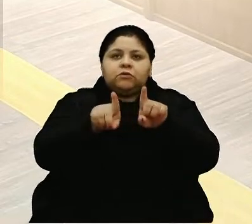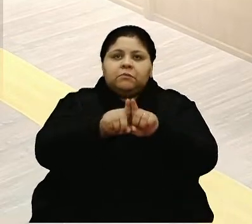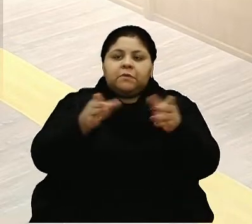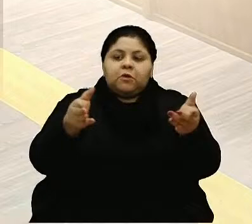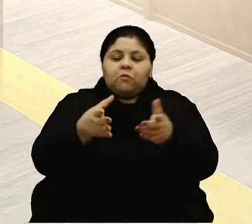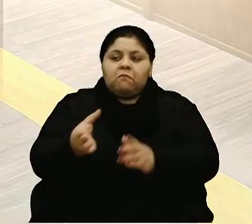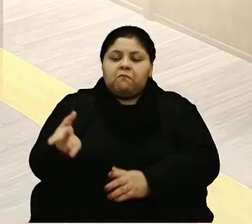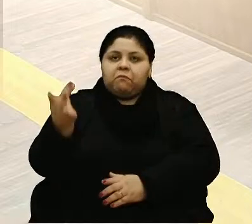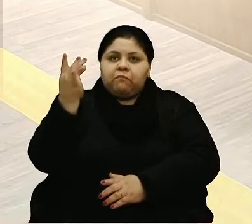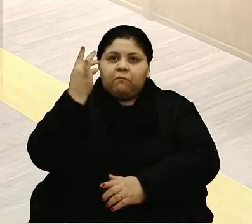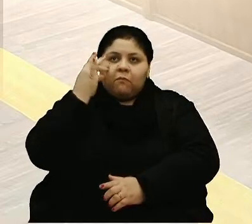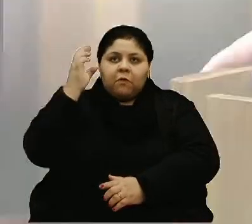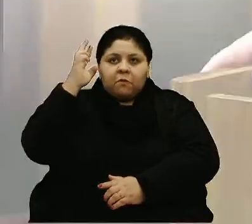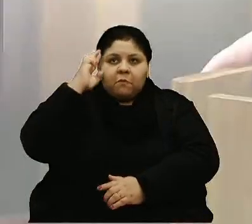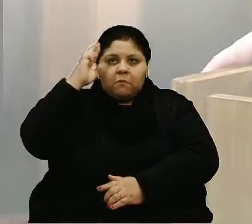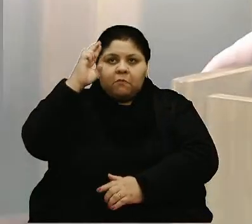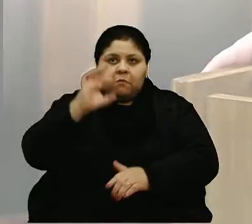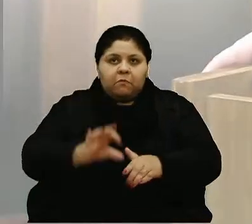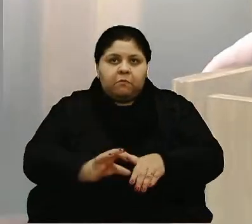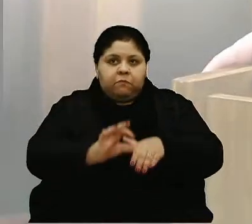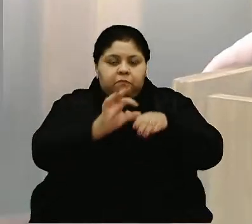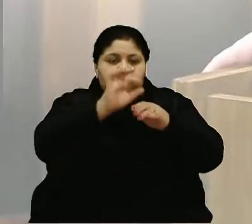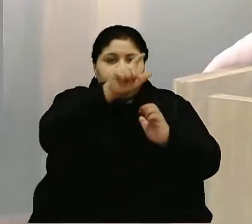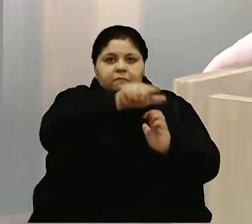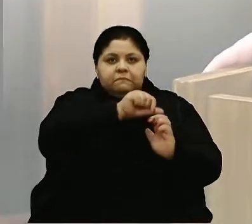presentes, que são diretores proprietários da Terra Sol.